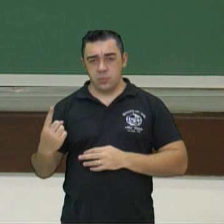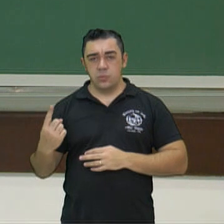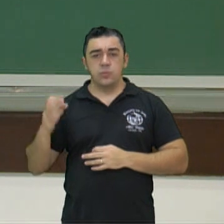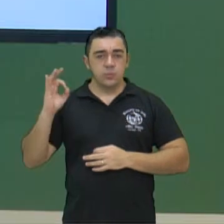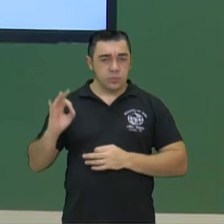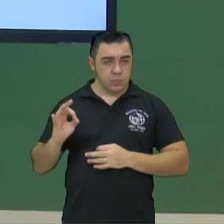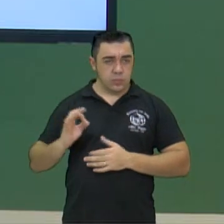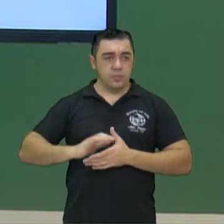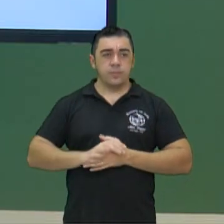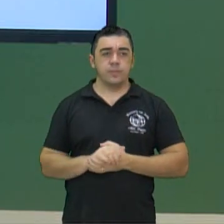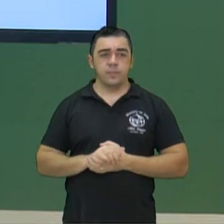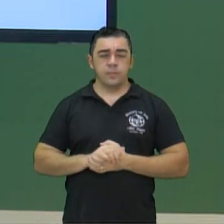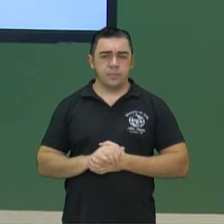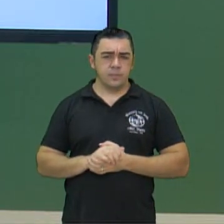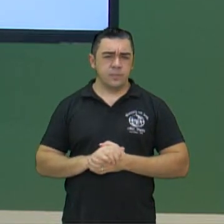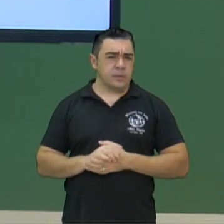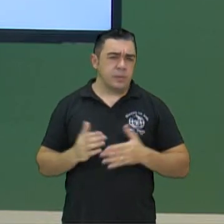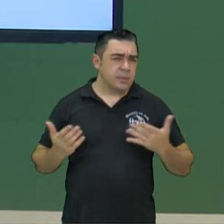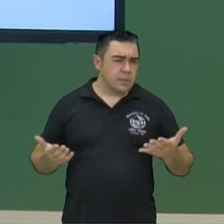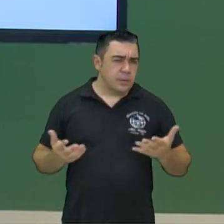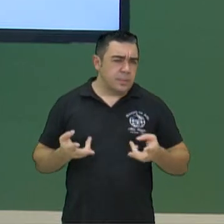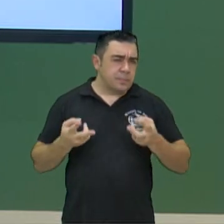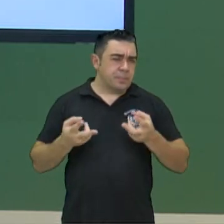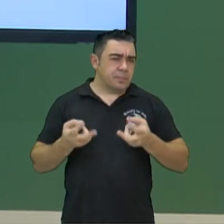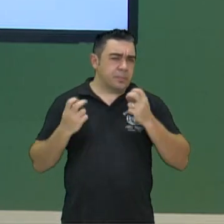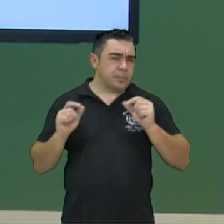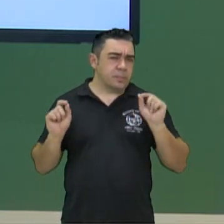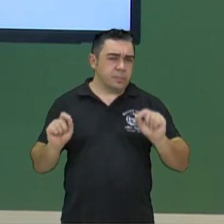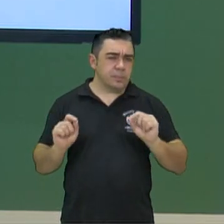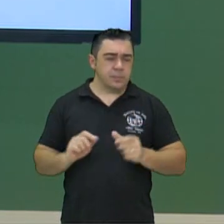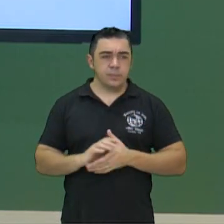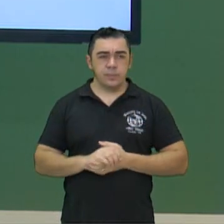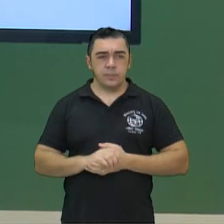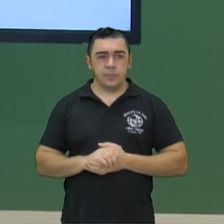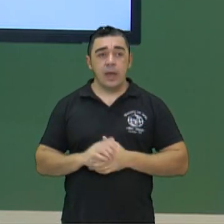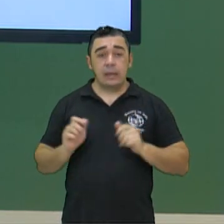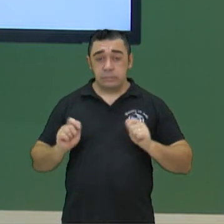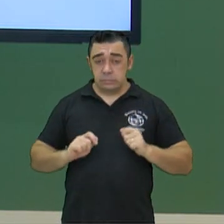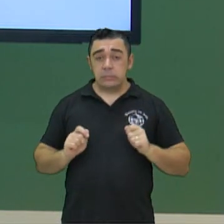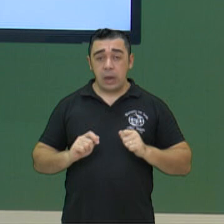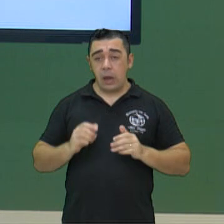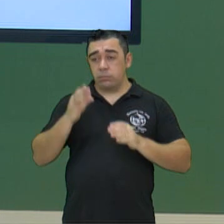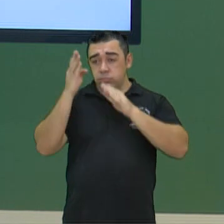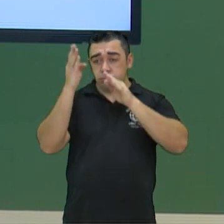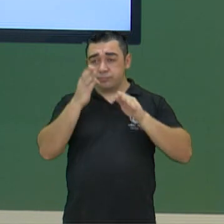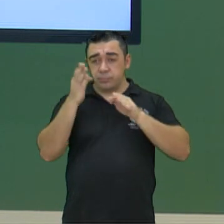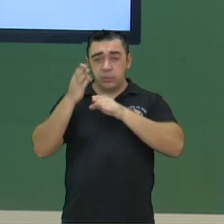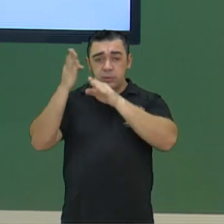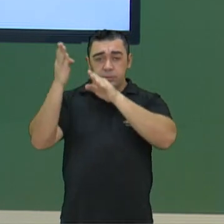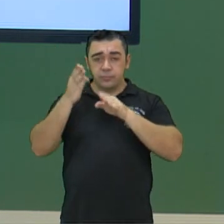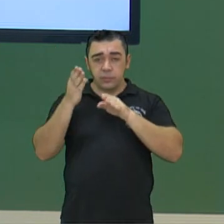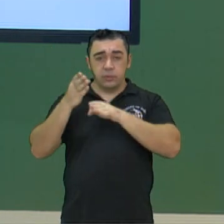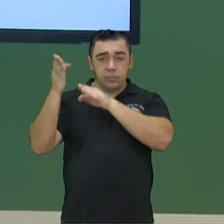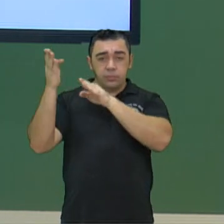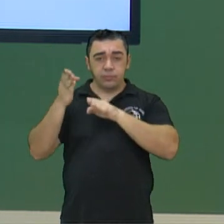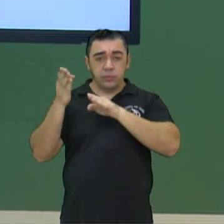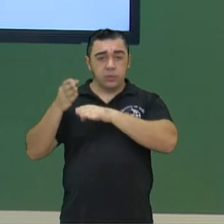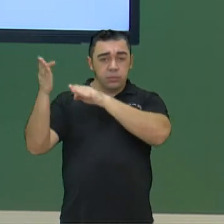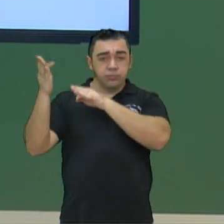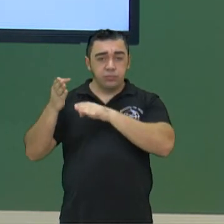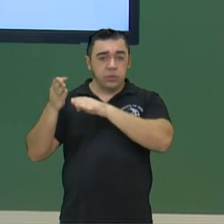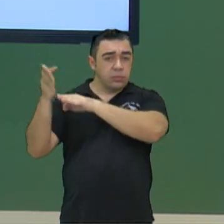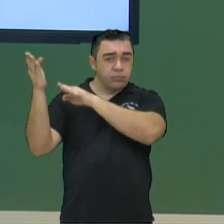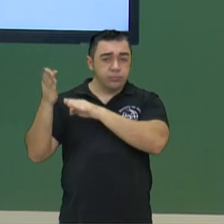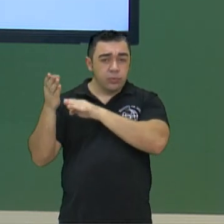3, 2 e 1. O que eu posso fazer aqui? Eu posso cortar. Como eu tenho uma multiplicação,